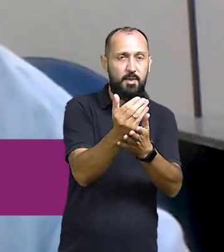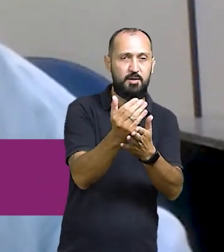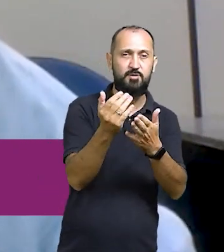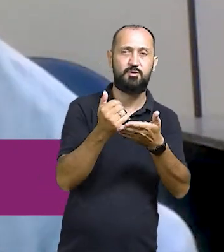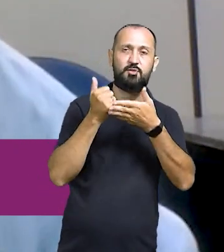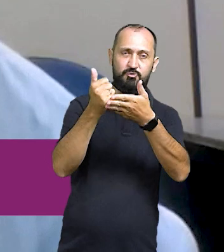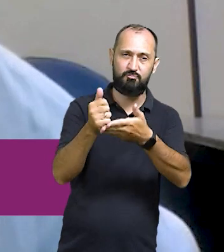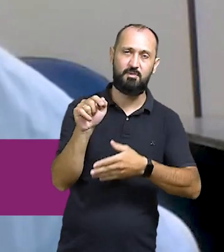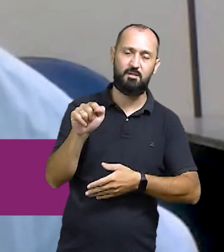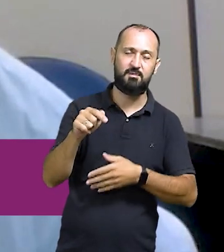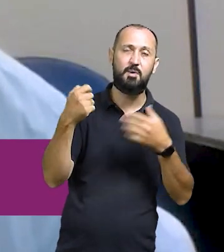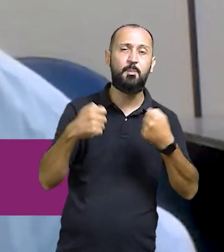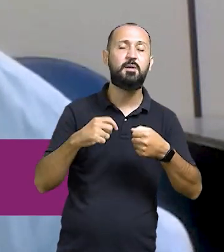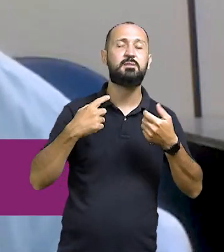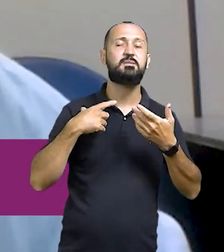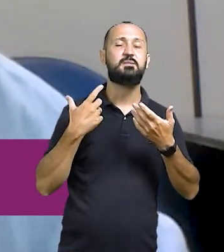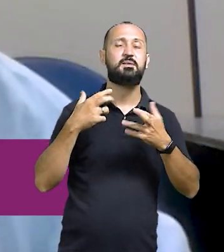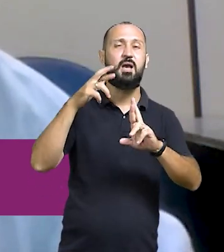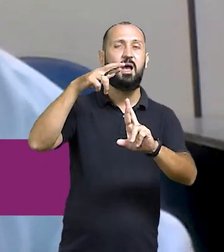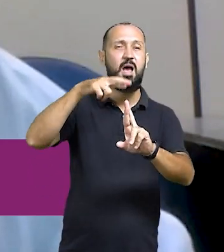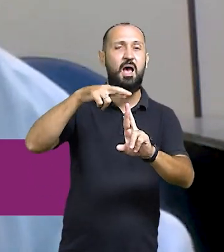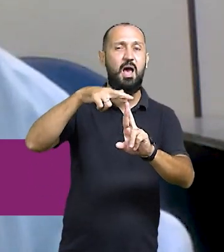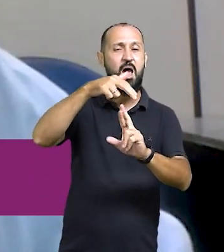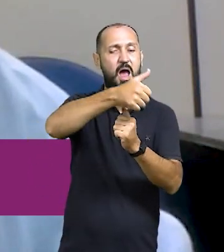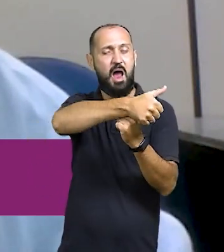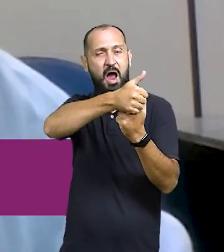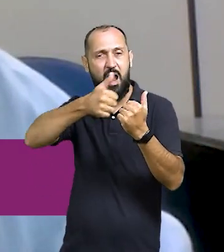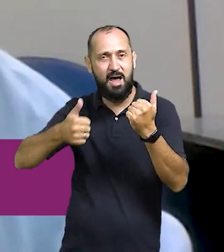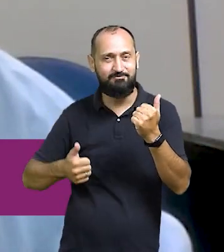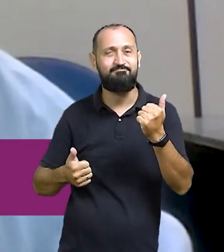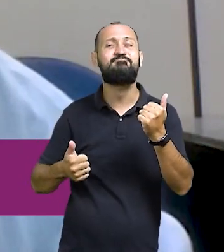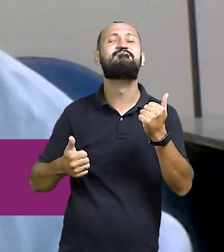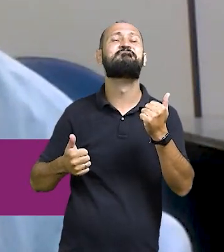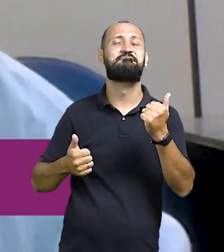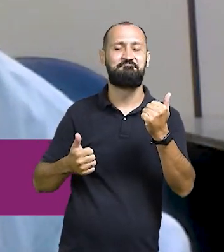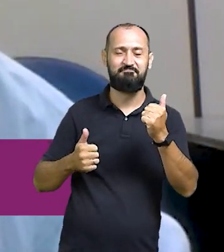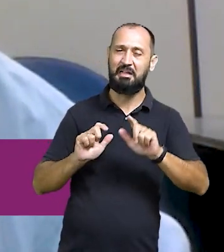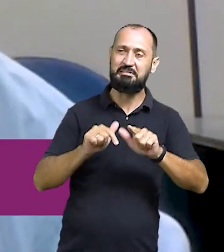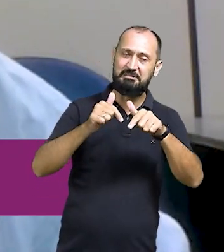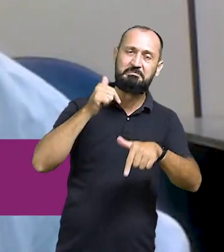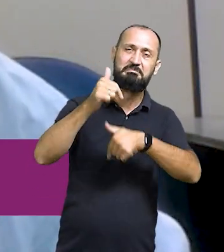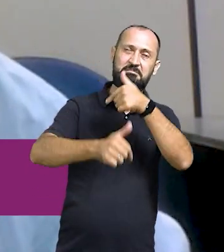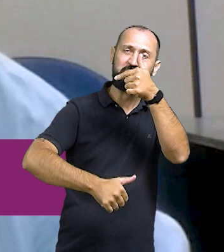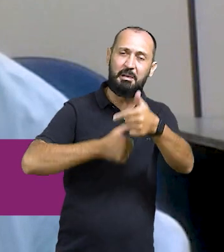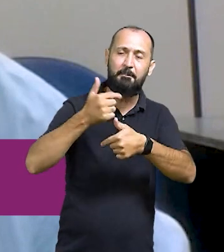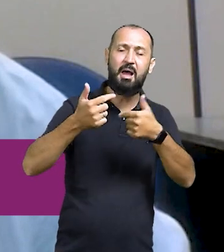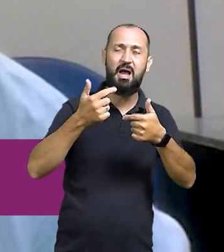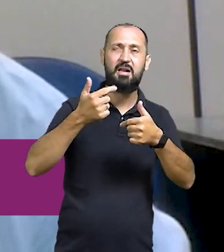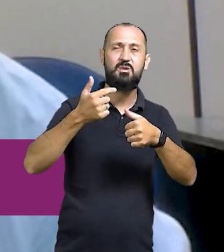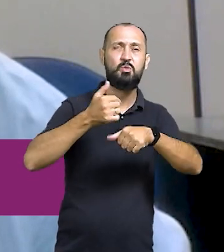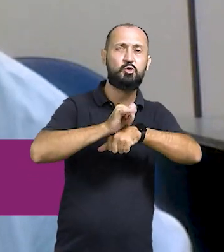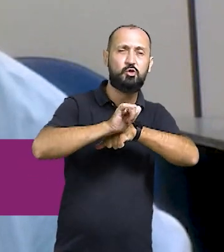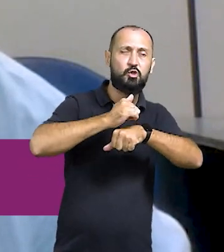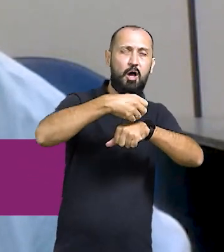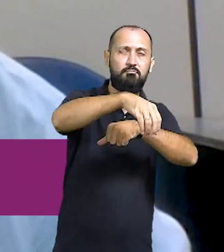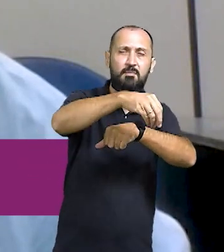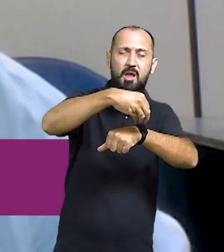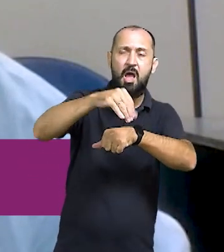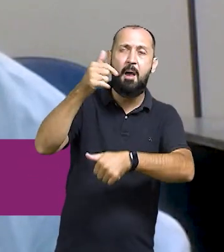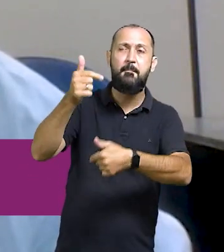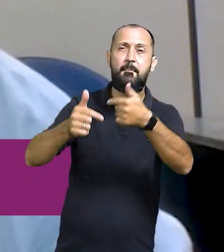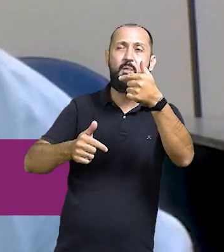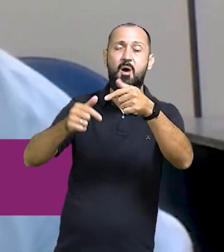em cima, na Serra do Amolar, com um grupo de mulheres, onde não chega as políticas públicas, onde essas